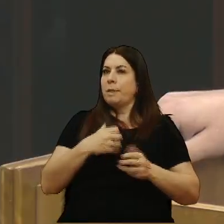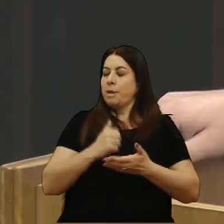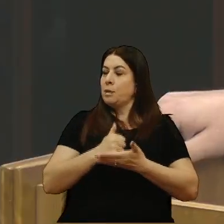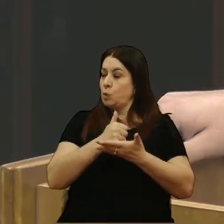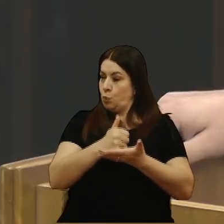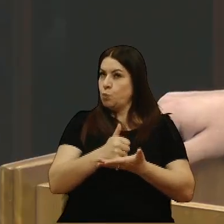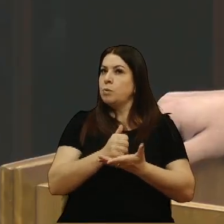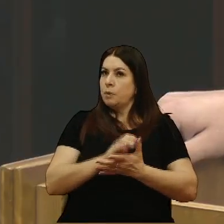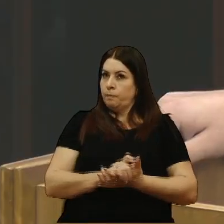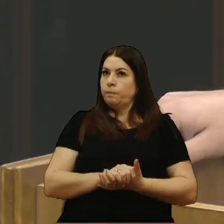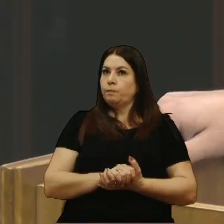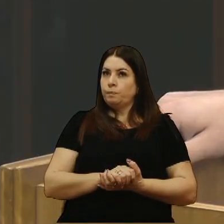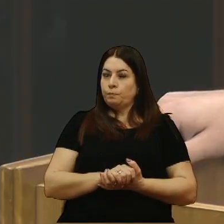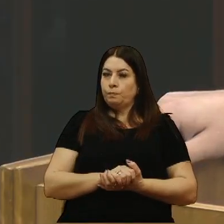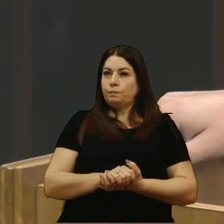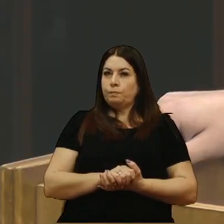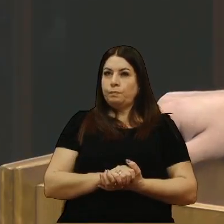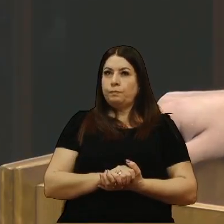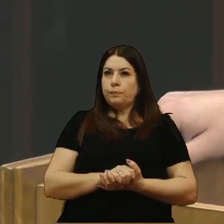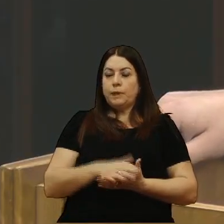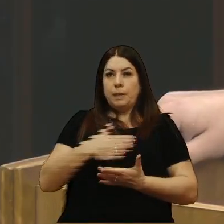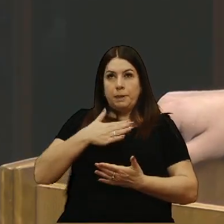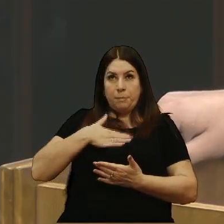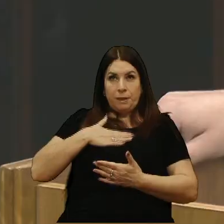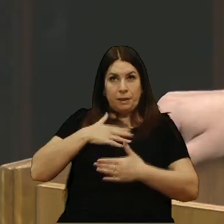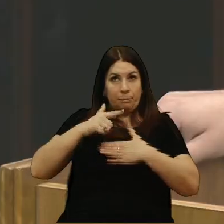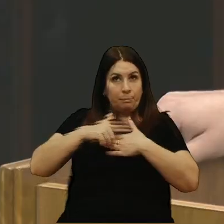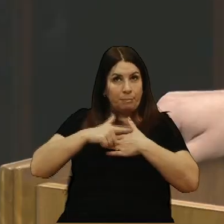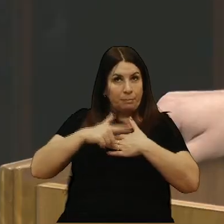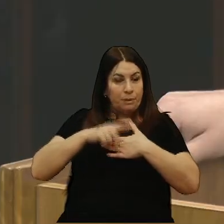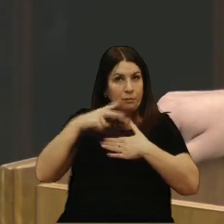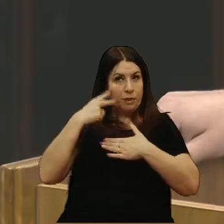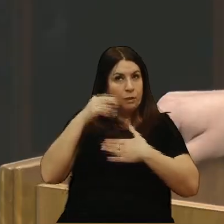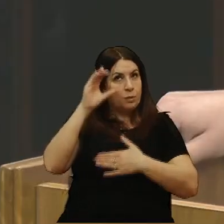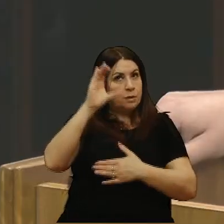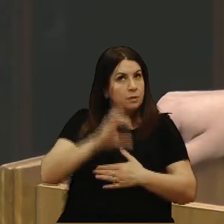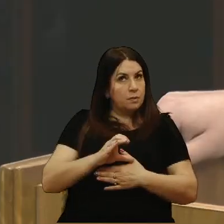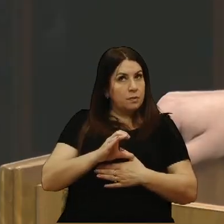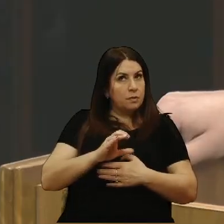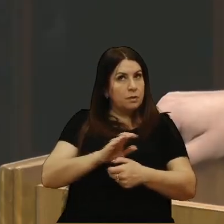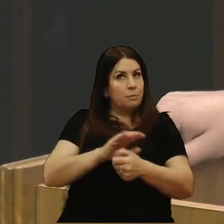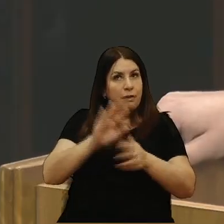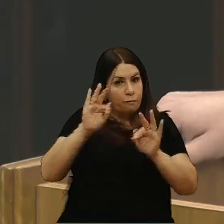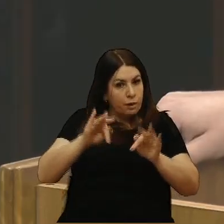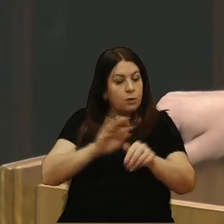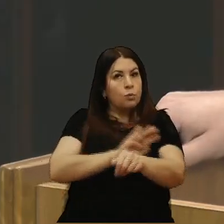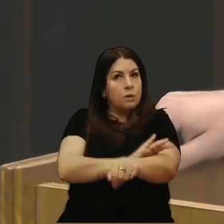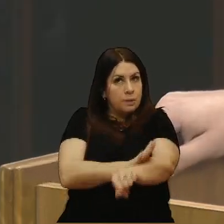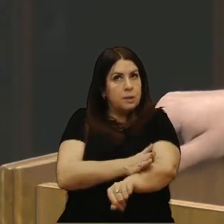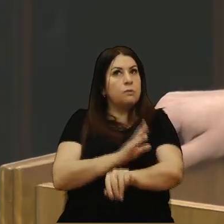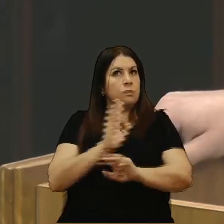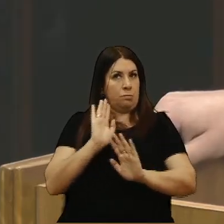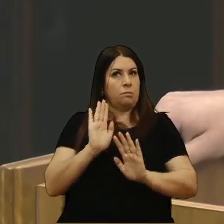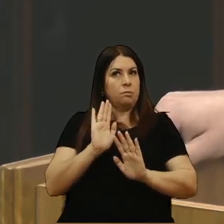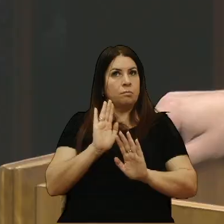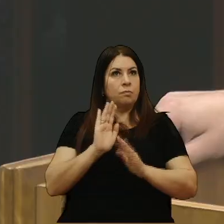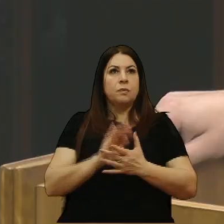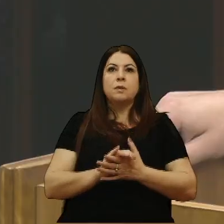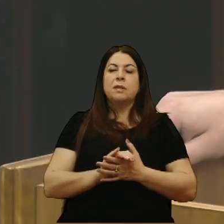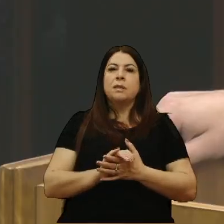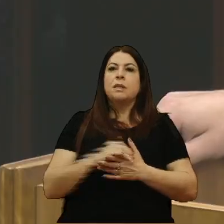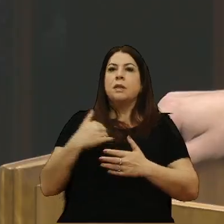assessoria, e aqui na minha função de vereador e de cidadão, antirracista, acima de tudo, eu